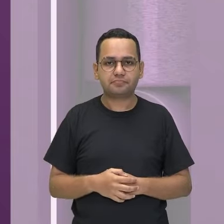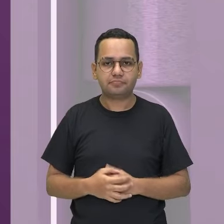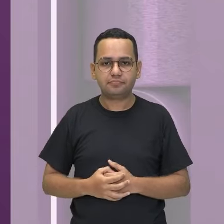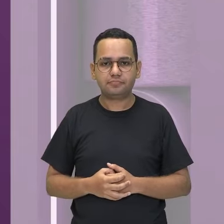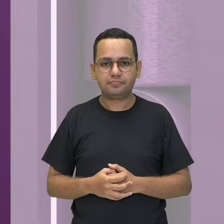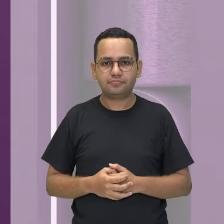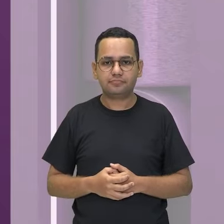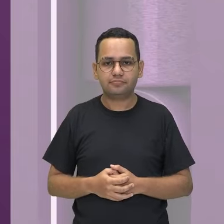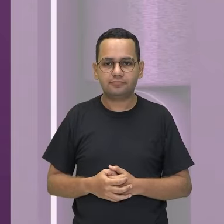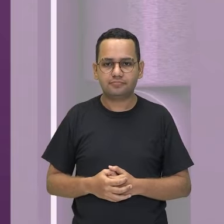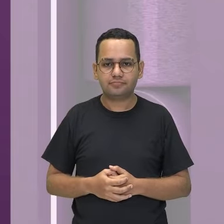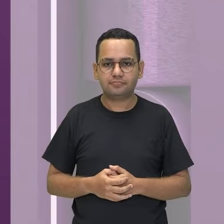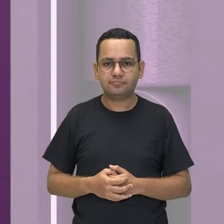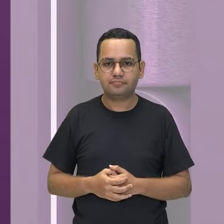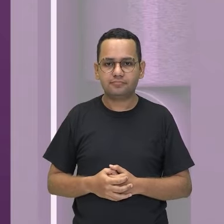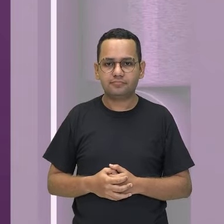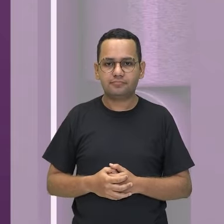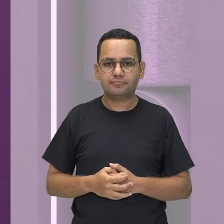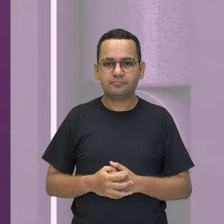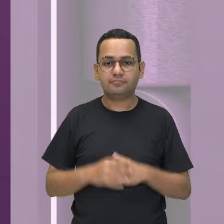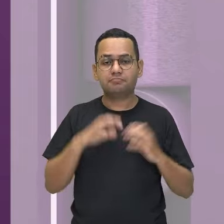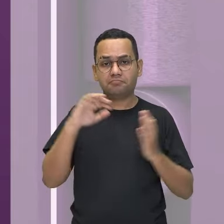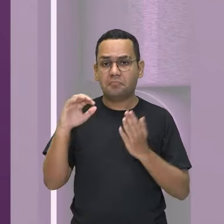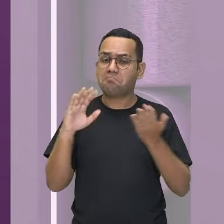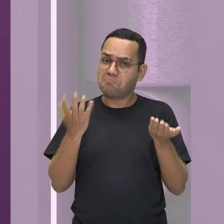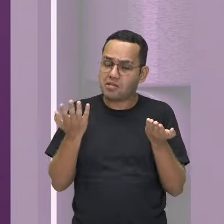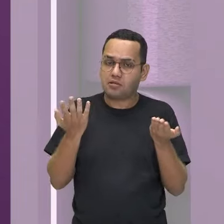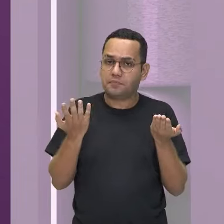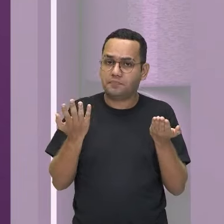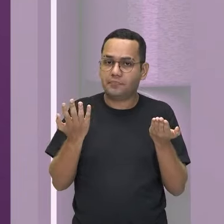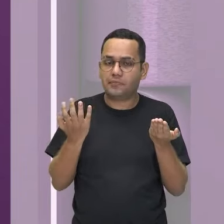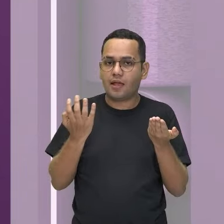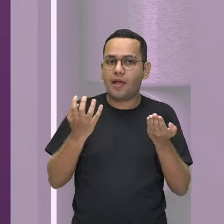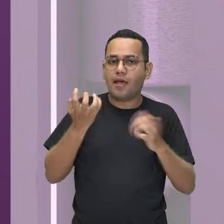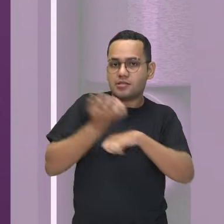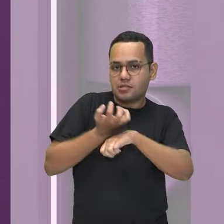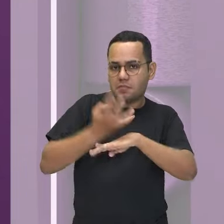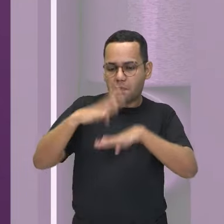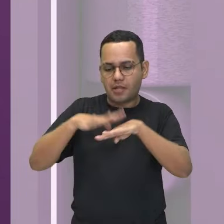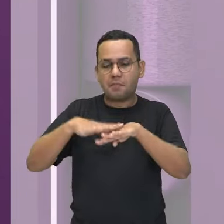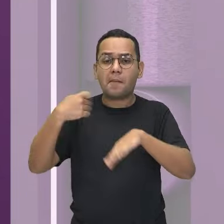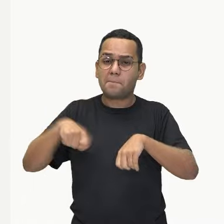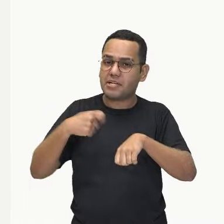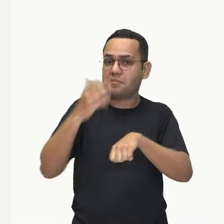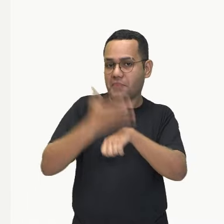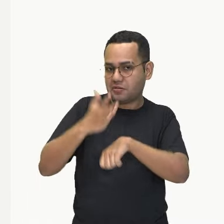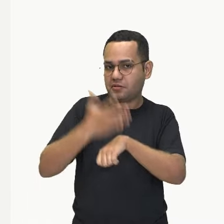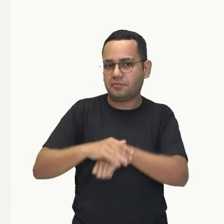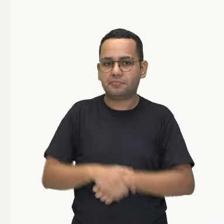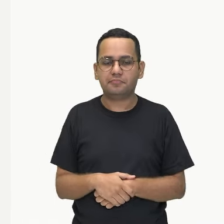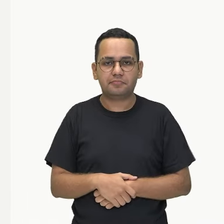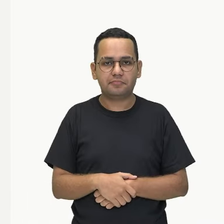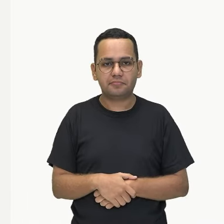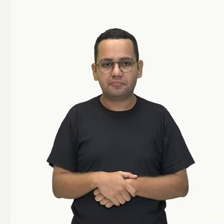aí? Então, como eu sempre digo que matemática, a gente só aprende praticando. Vamos praticar.